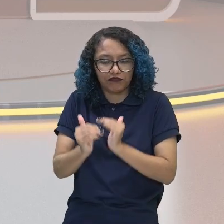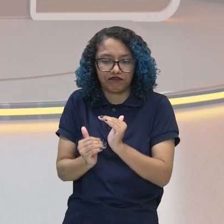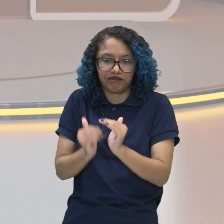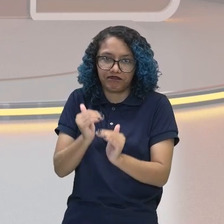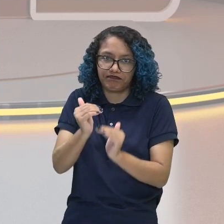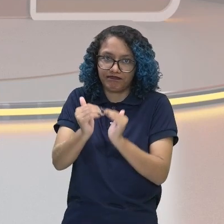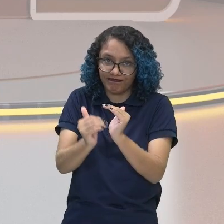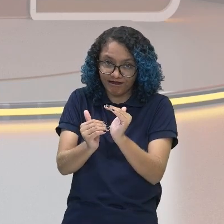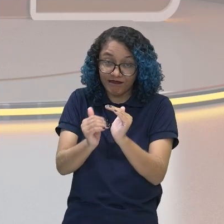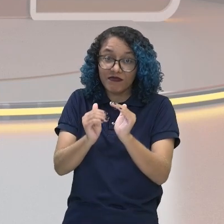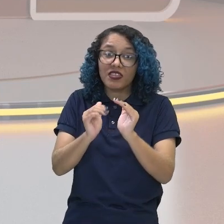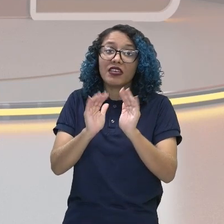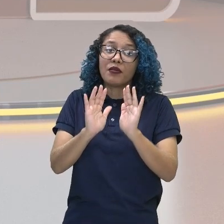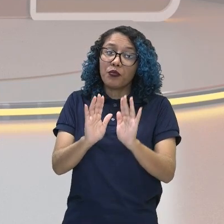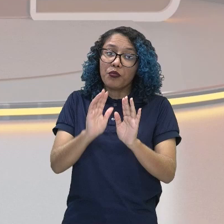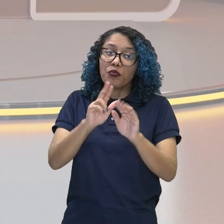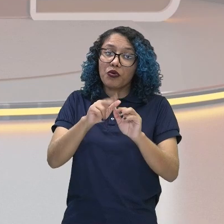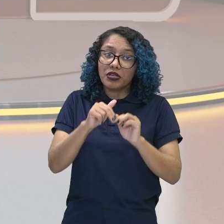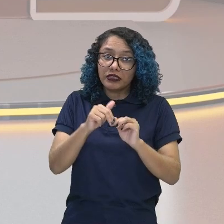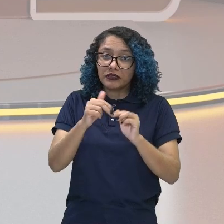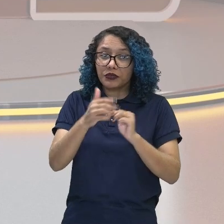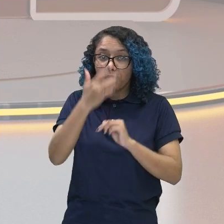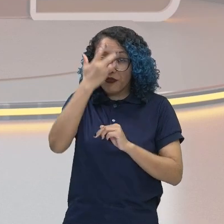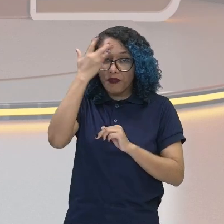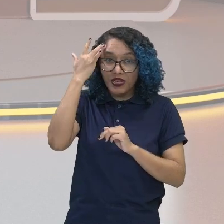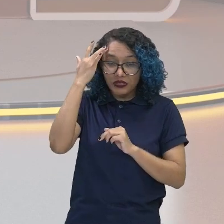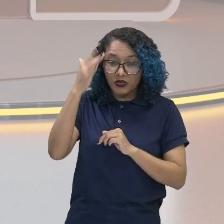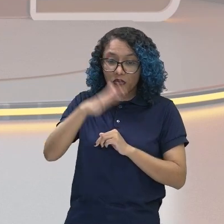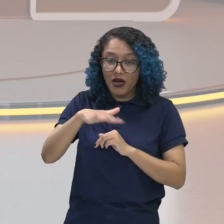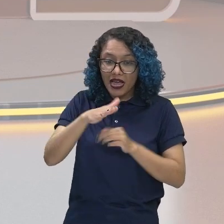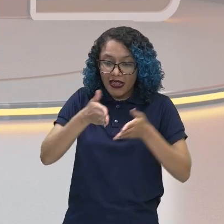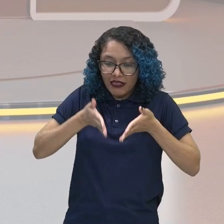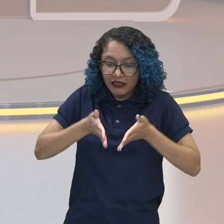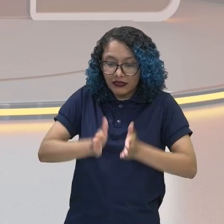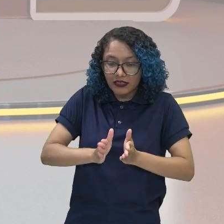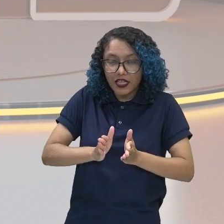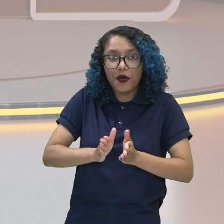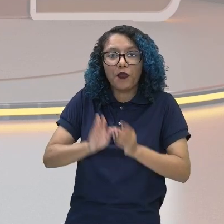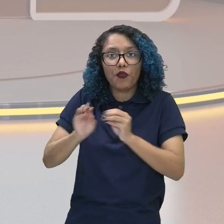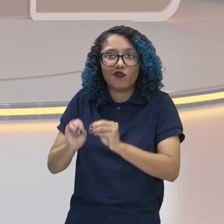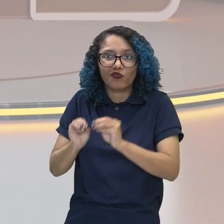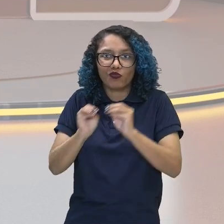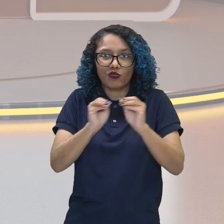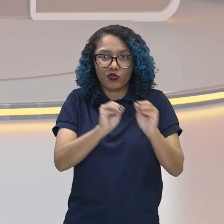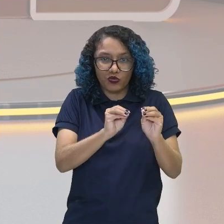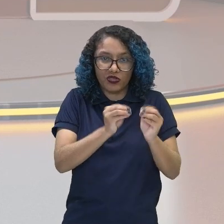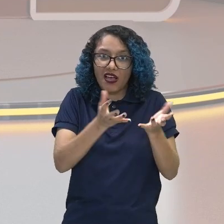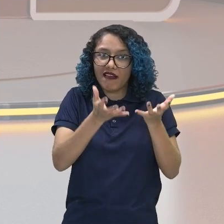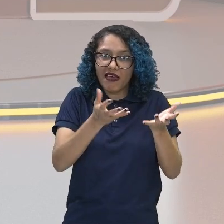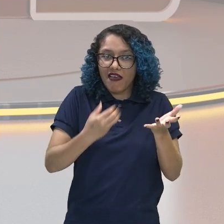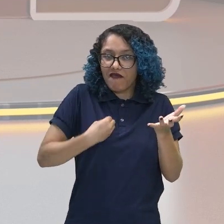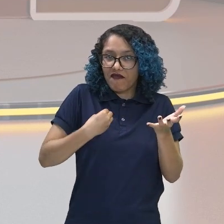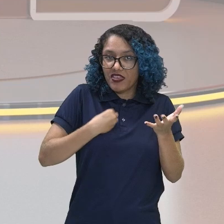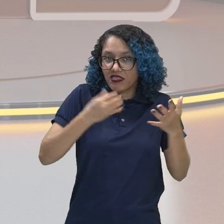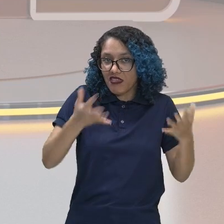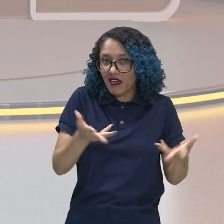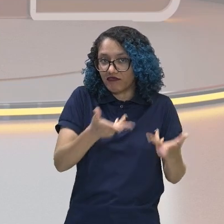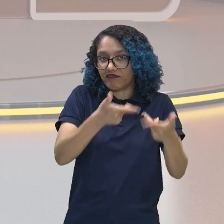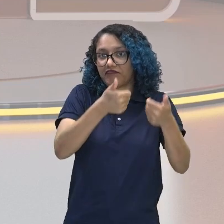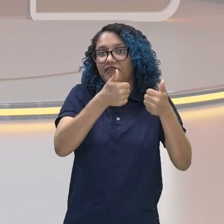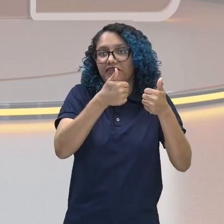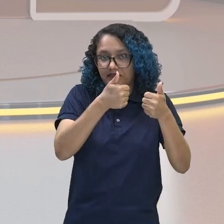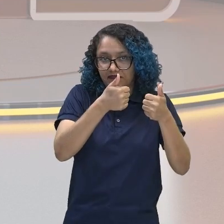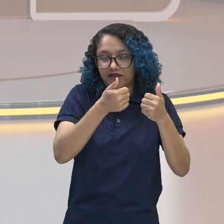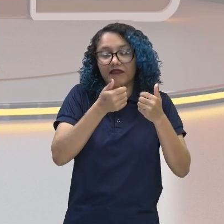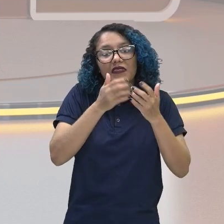elas acabam saindo da sua área dali de origem e indo em busca de qualidade de vida, tá certo? Então, a gente vai estudar